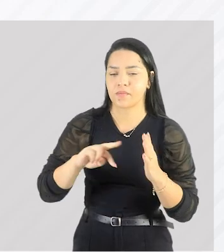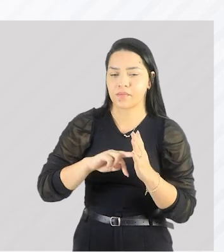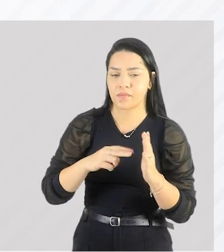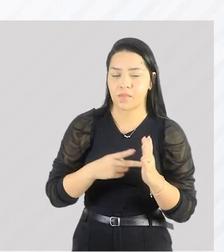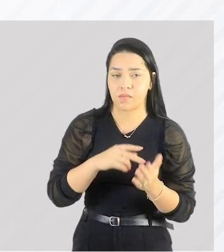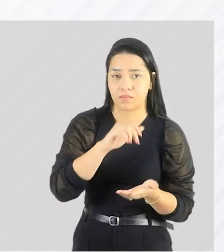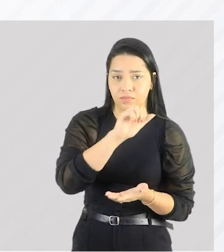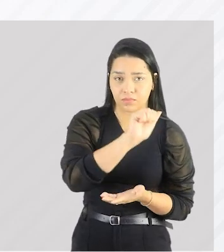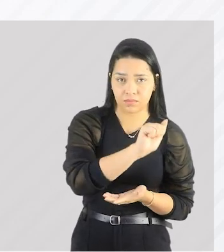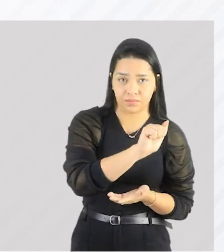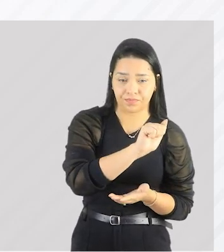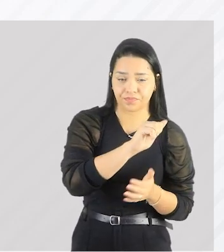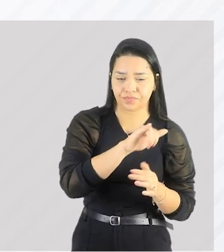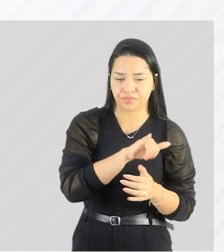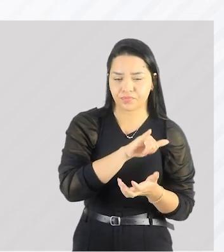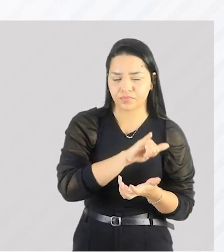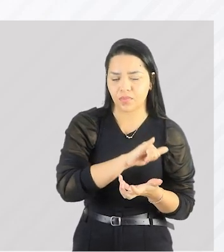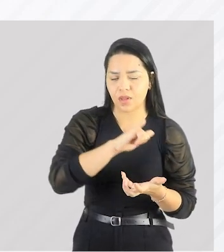Considere um esquema